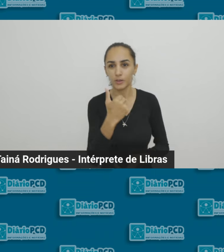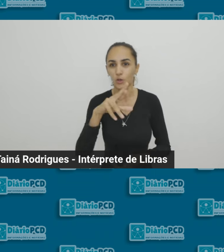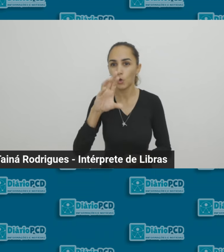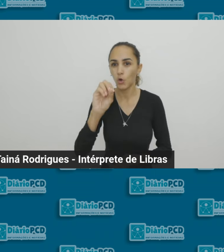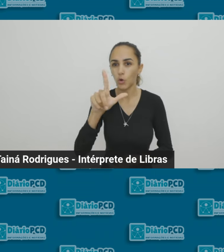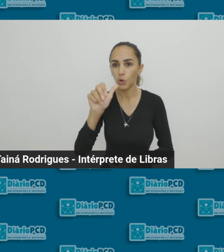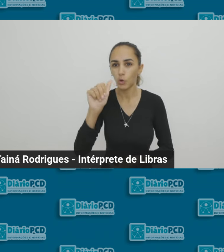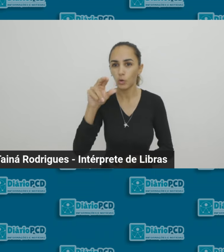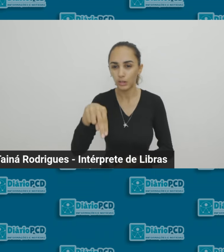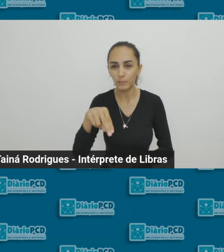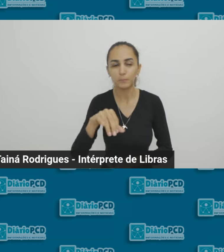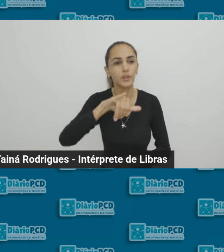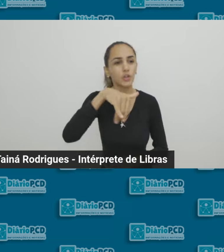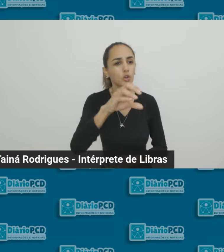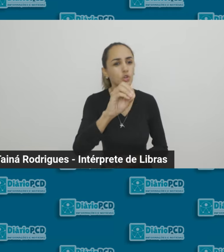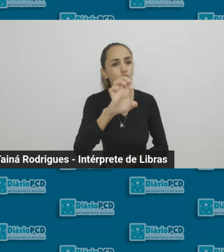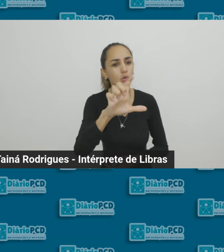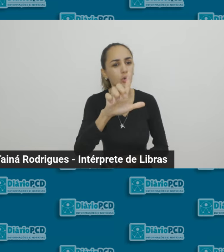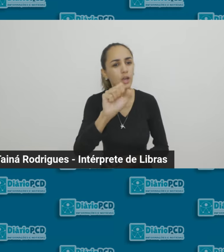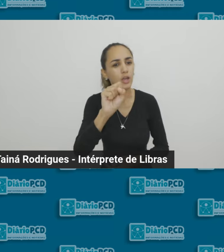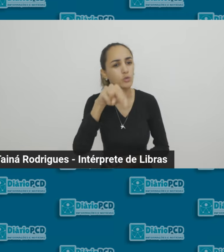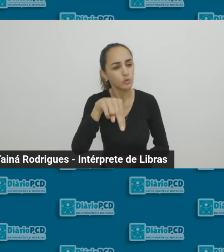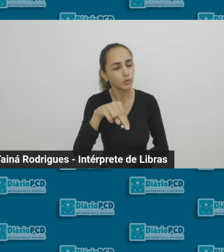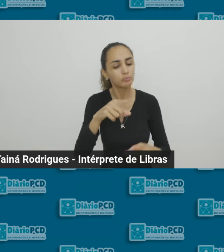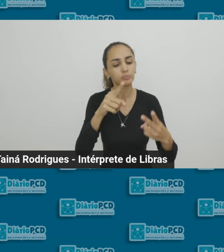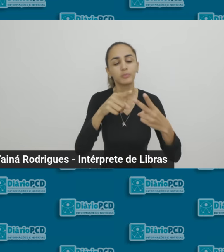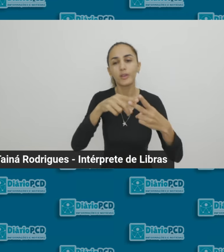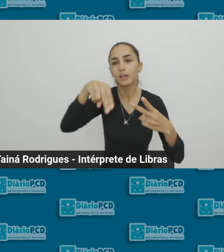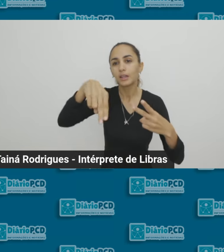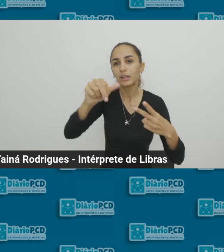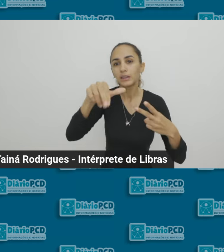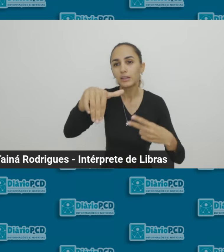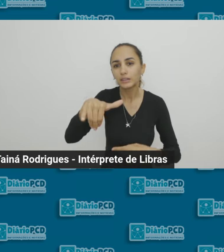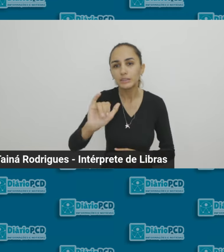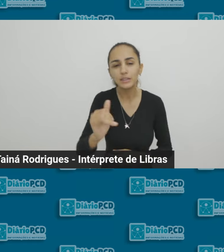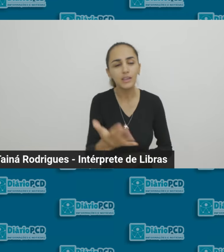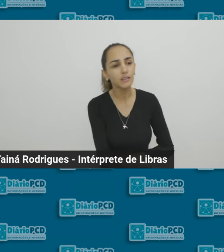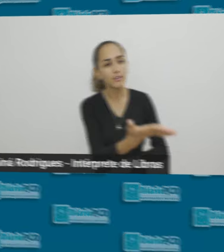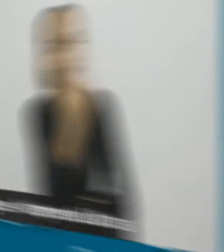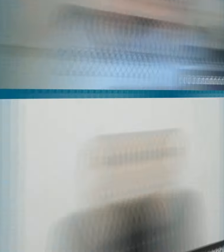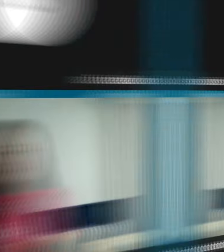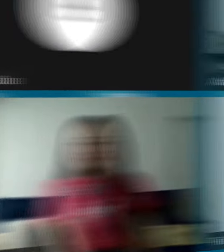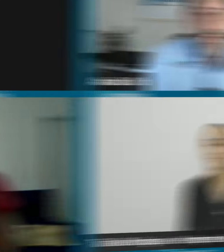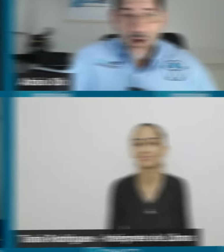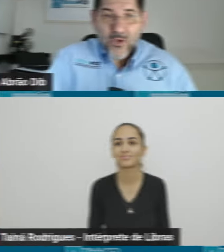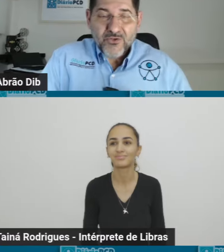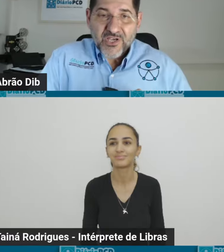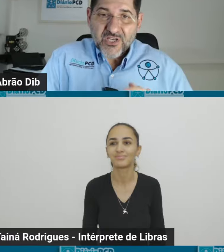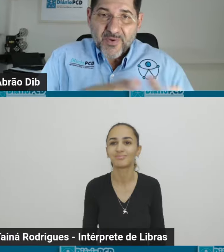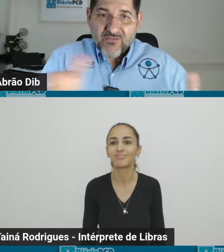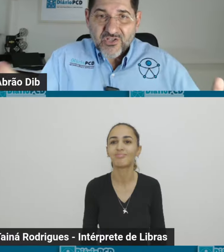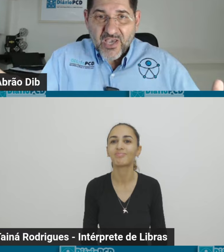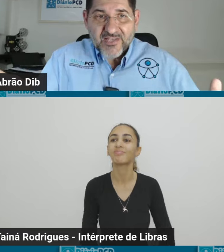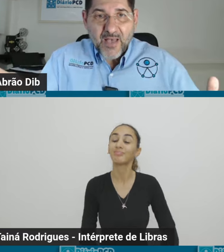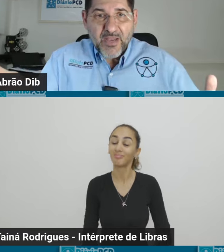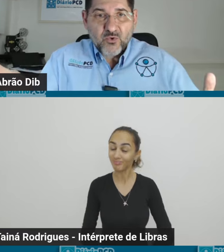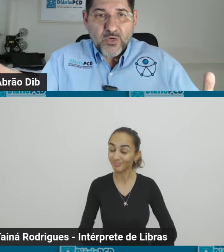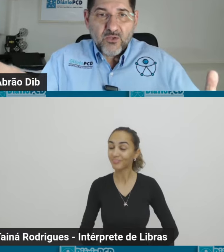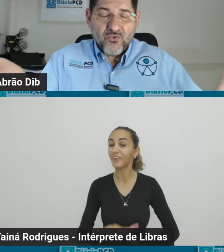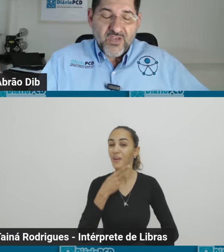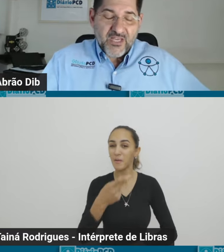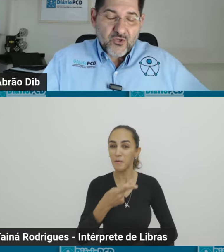sala o doutor Joelson? Está na sala a doutora Nancy Segadilha? Traz para a gente, Roland, por favor. E como eu disse para vocês